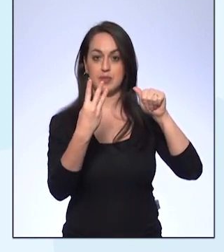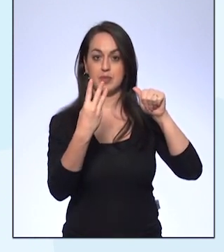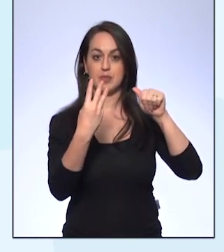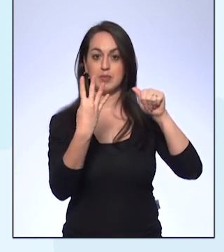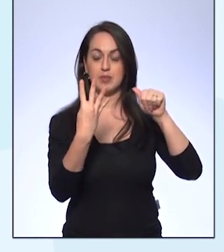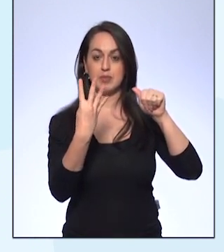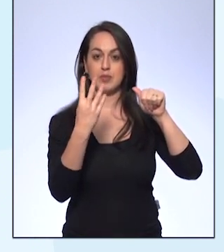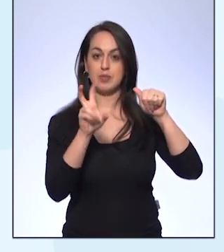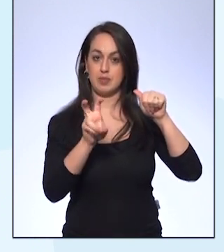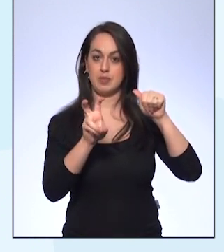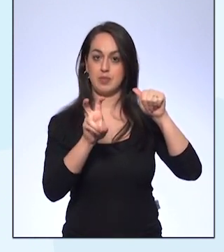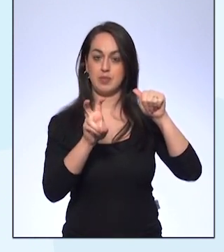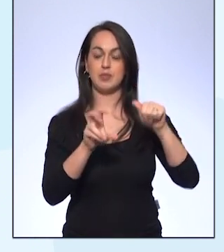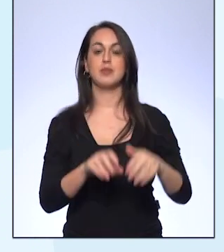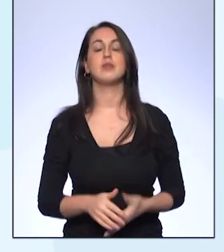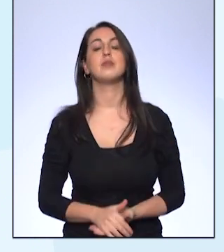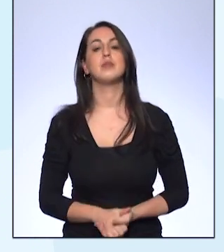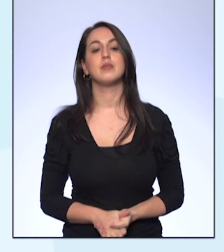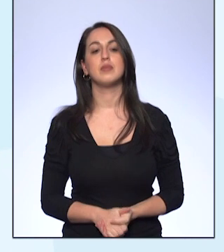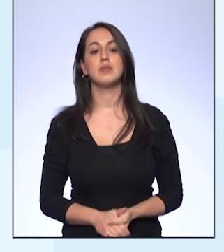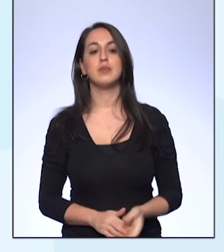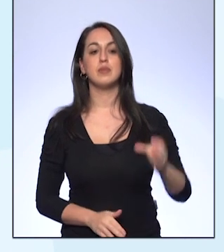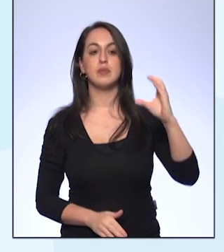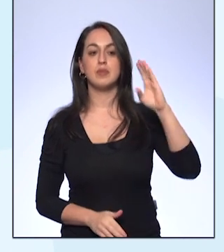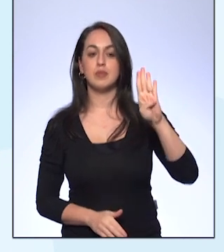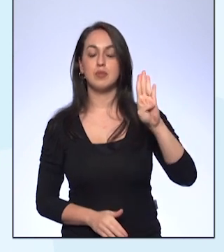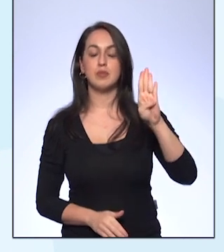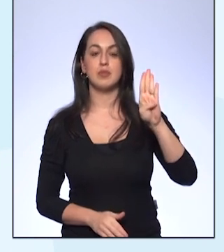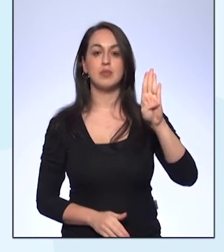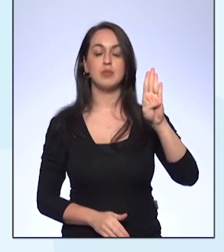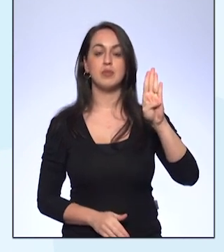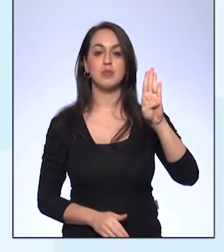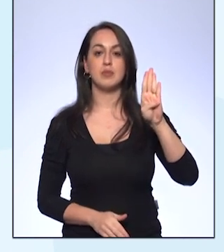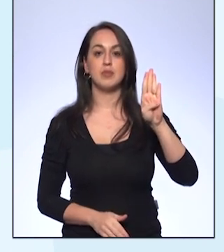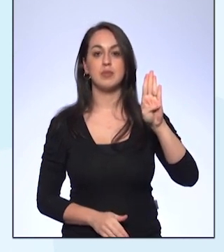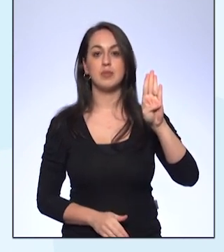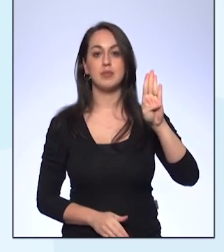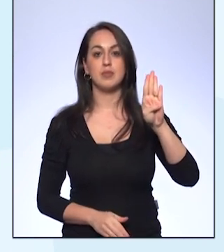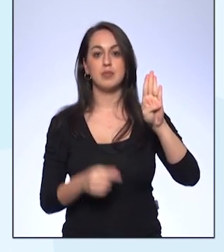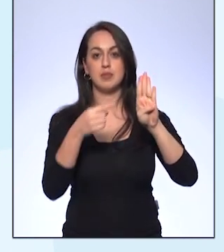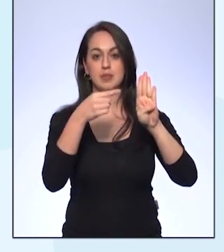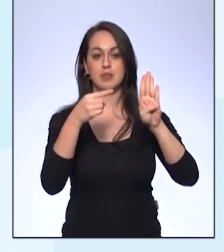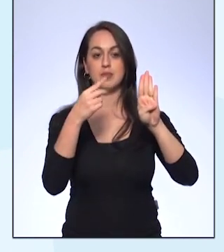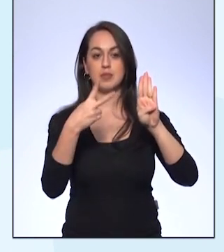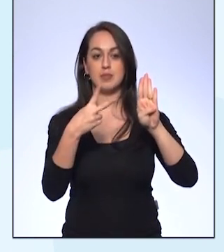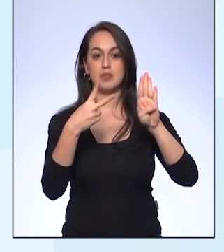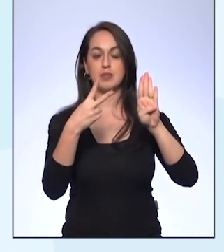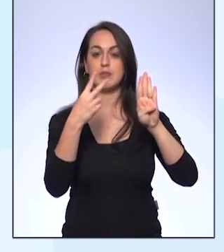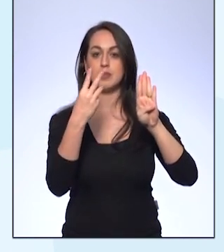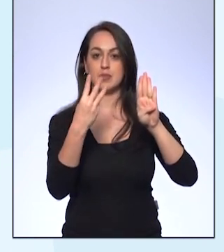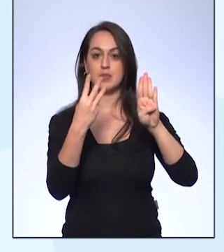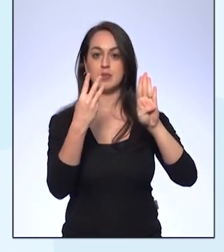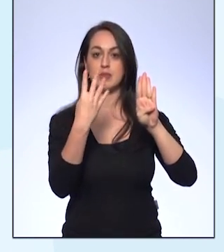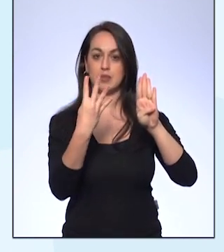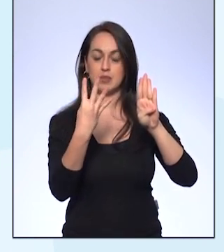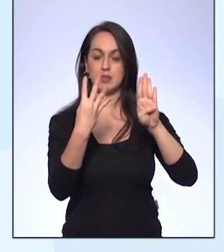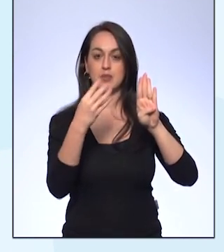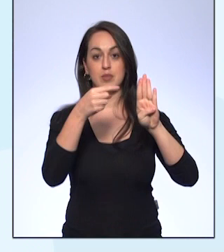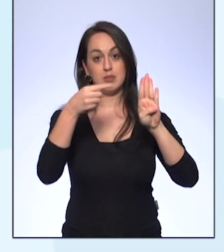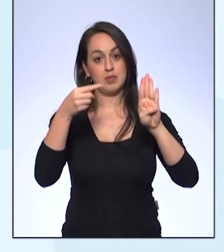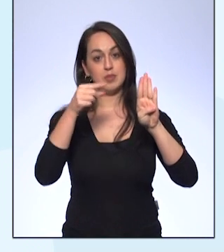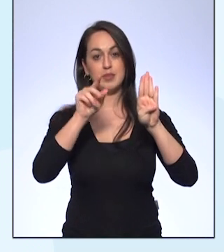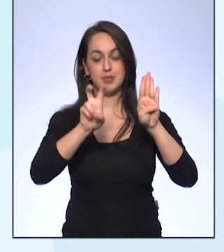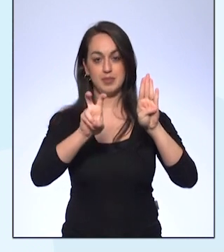3, 4 e 5. Na letra B, as raízes são -2, 3,